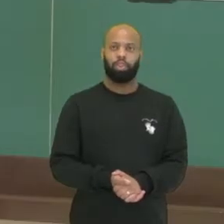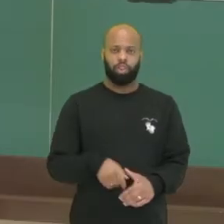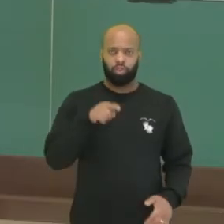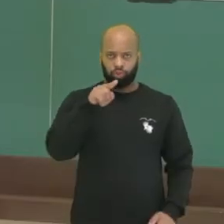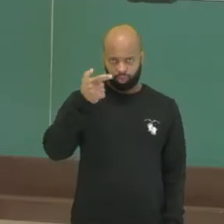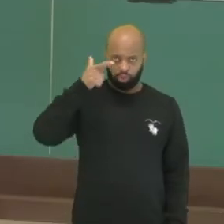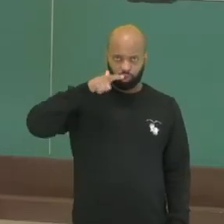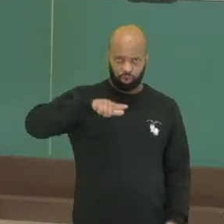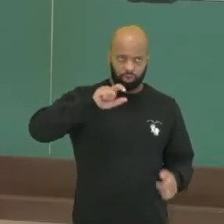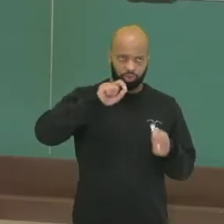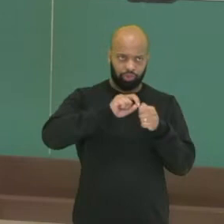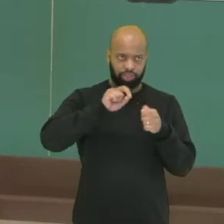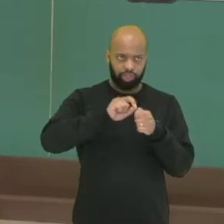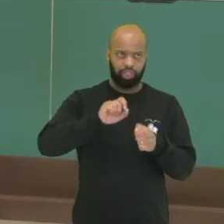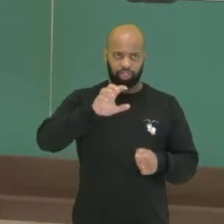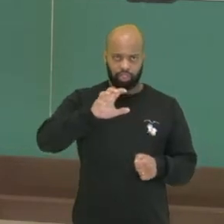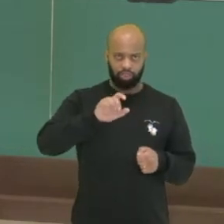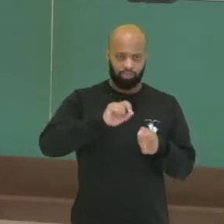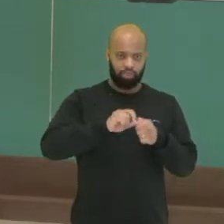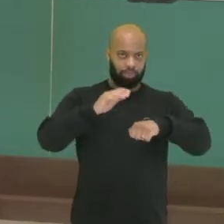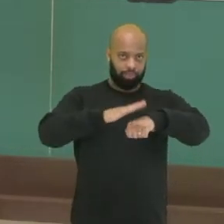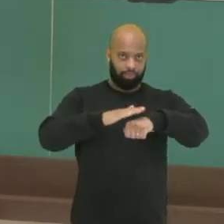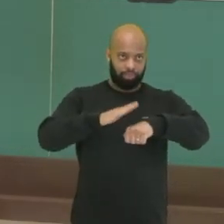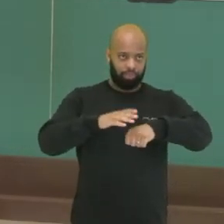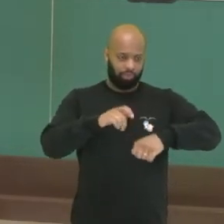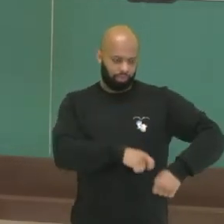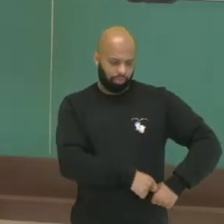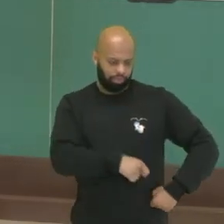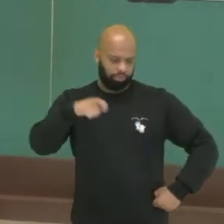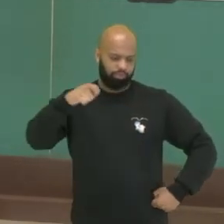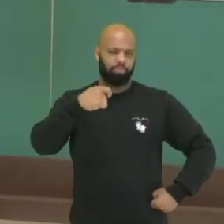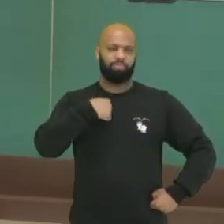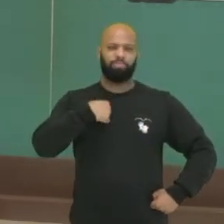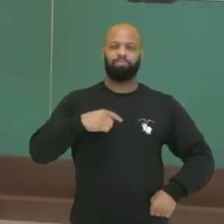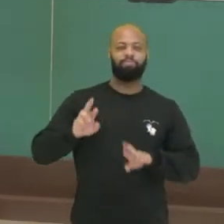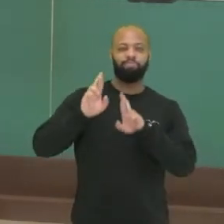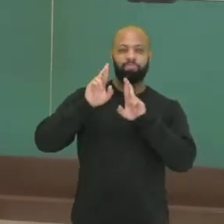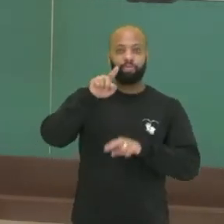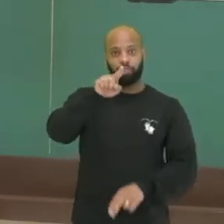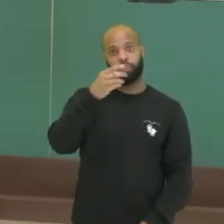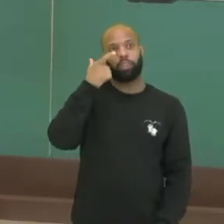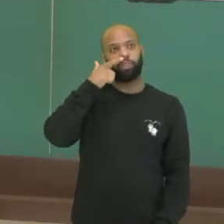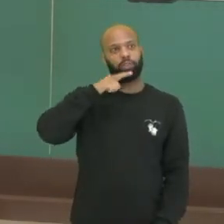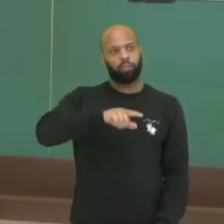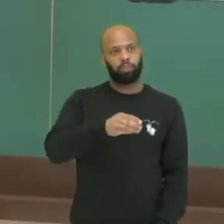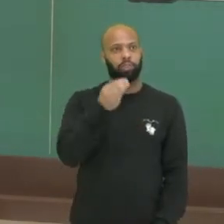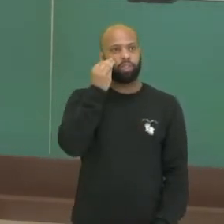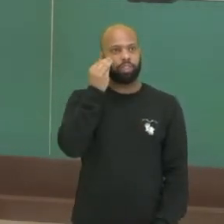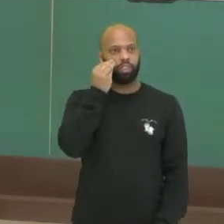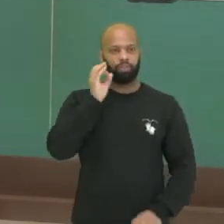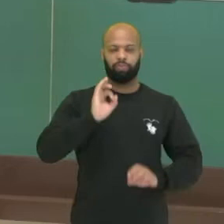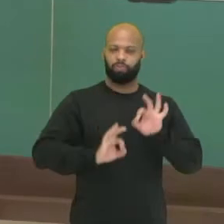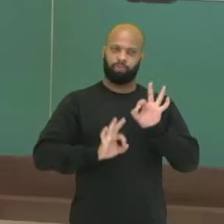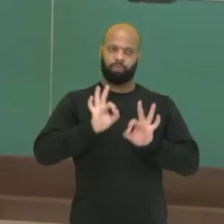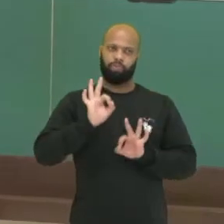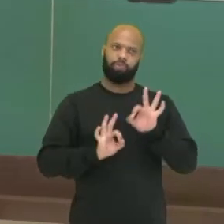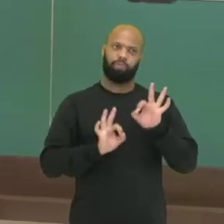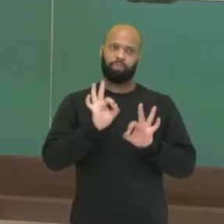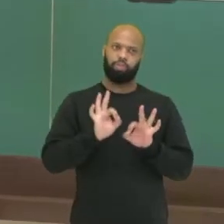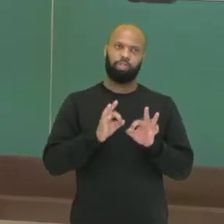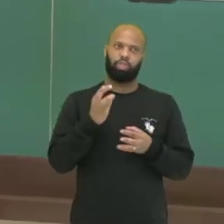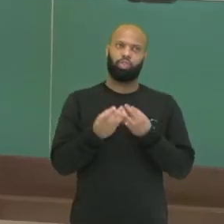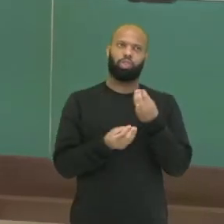Conseguiram realizar a fabricação da sua espada? Espero que sim, ou ao menos tenham planejado